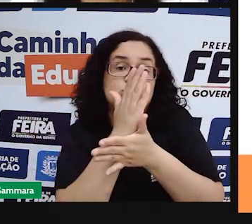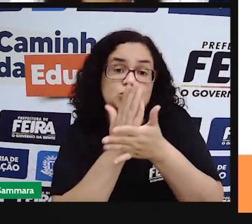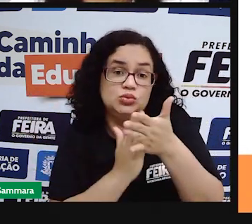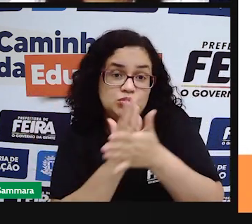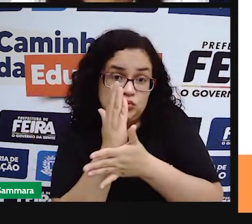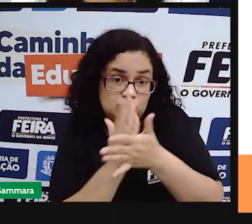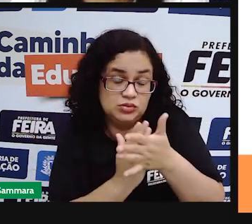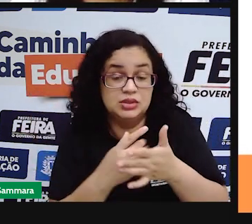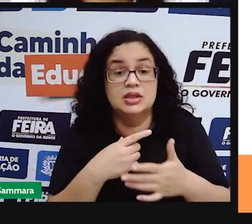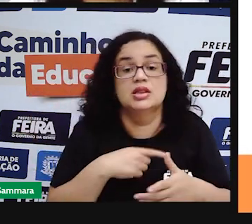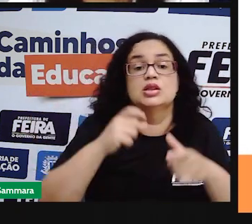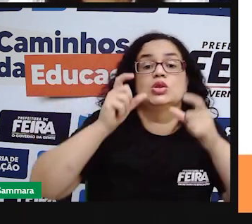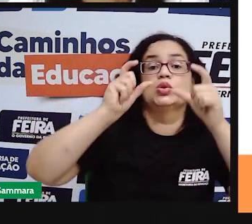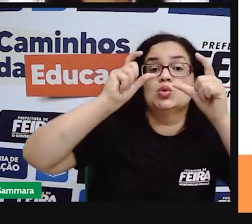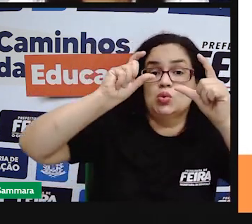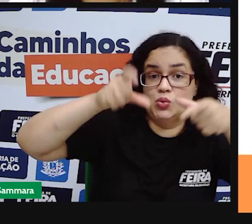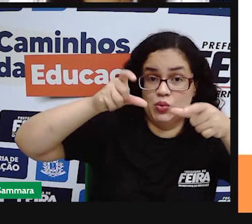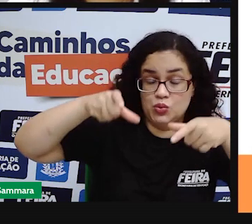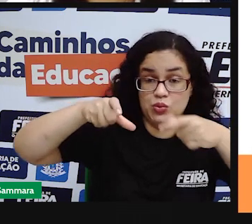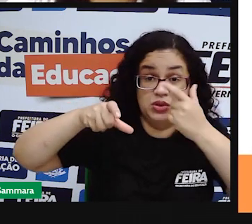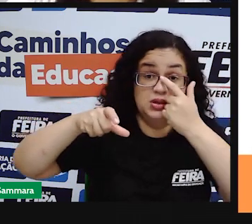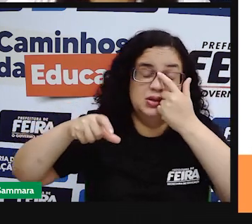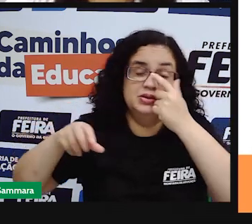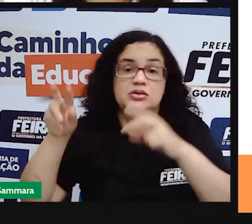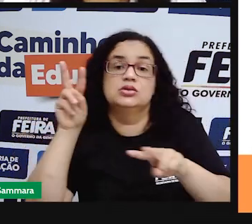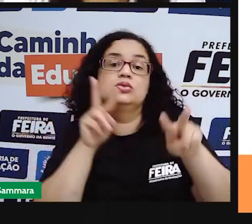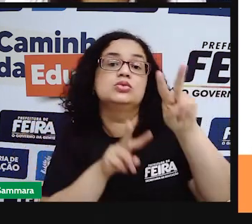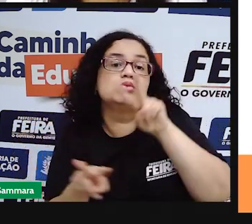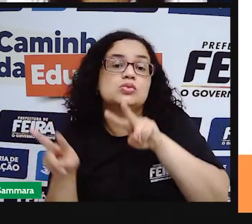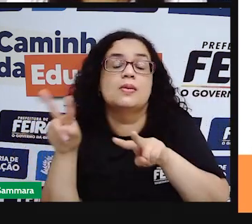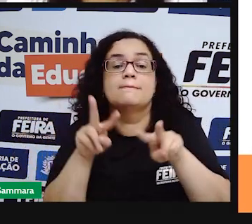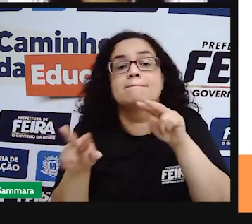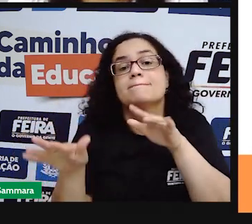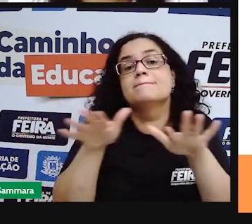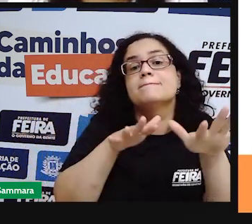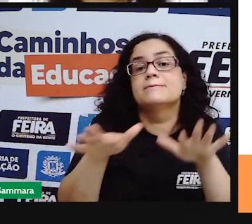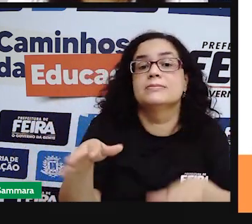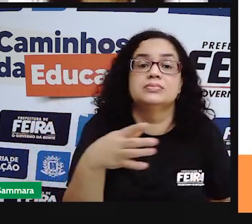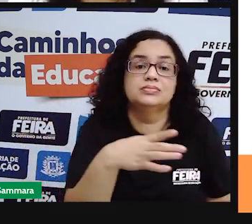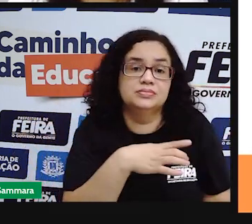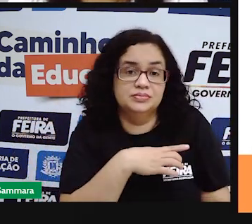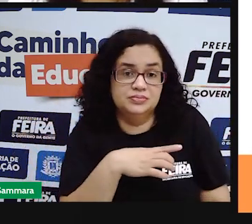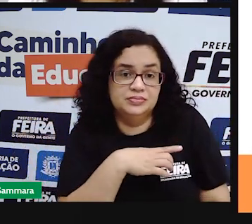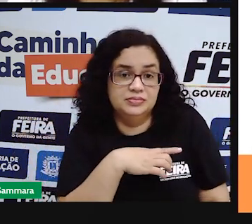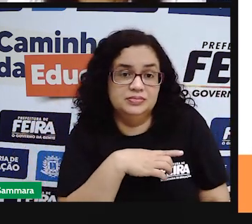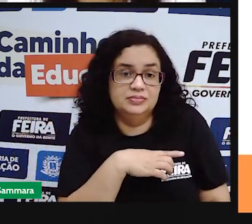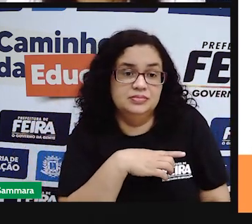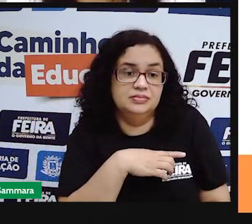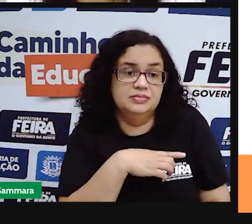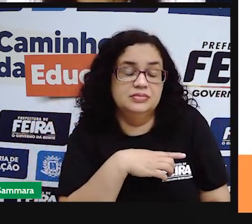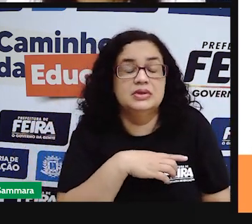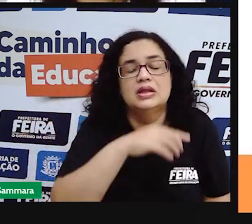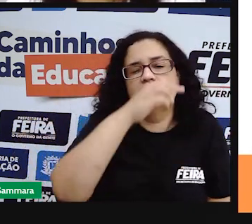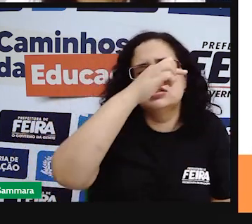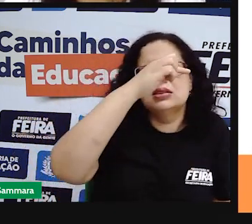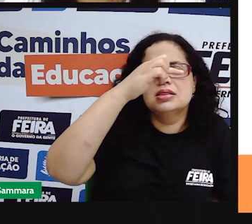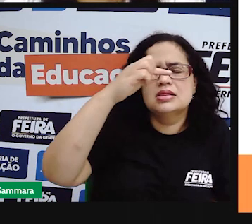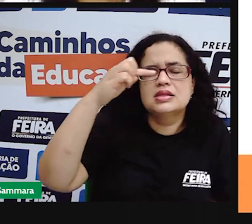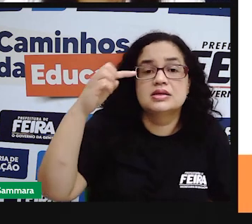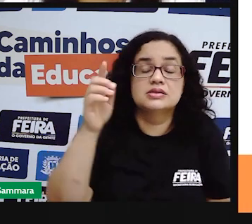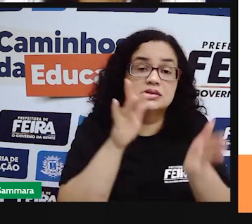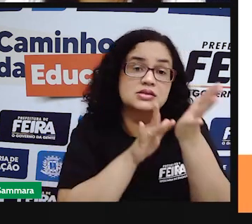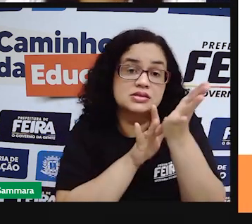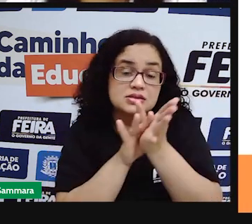essa localização, observando a movimentação de quem está nele. E aí essas linhas imaginárias,